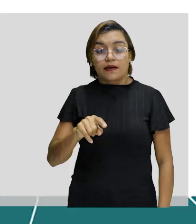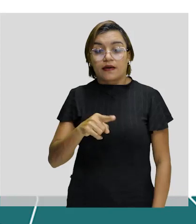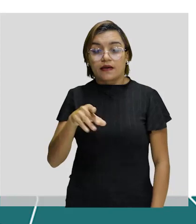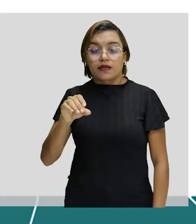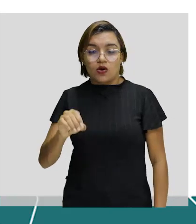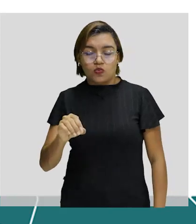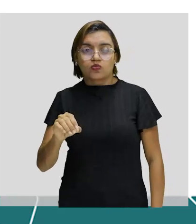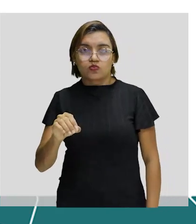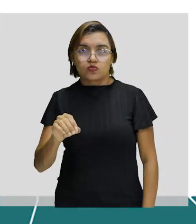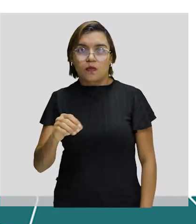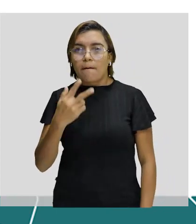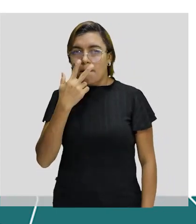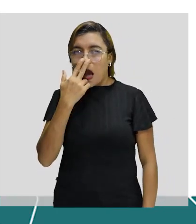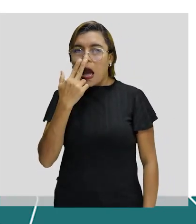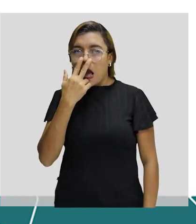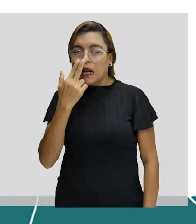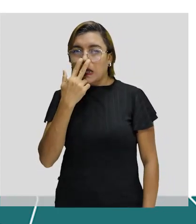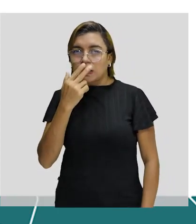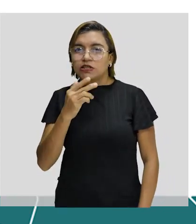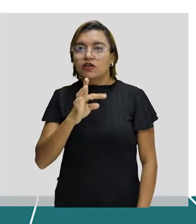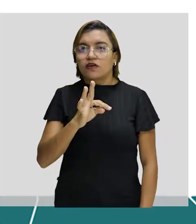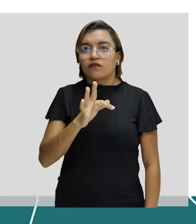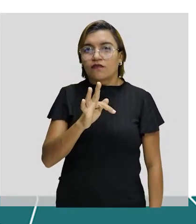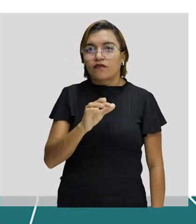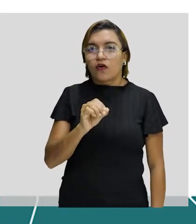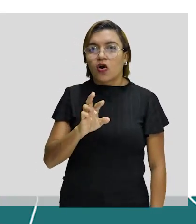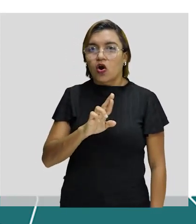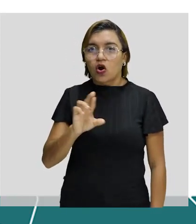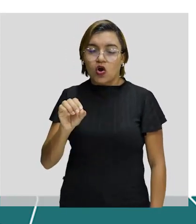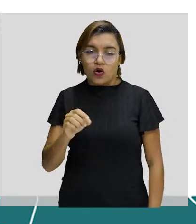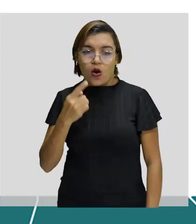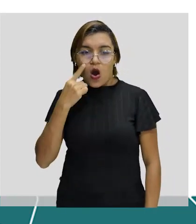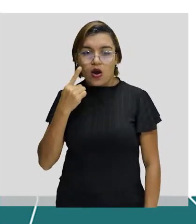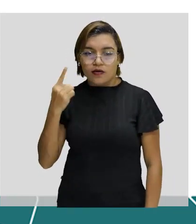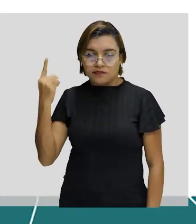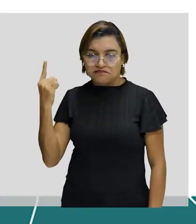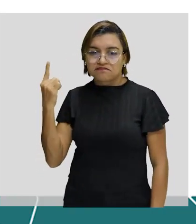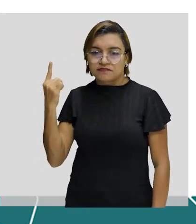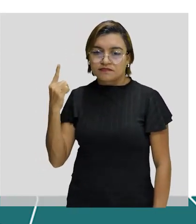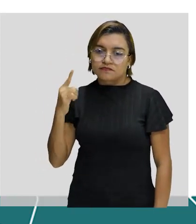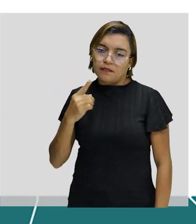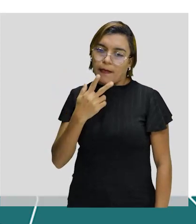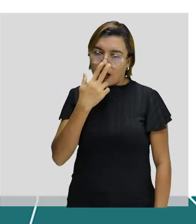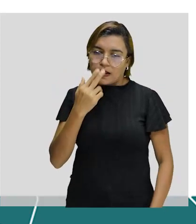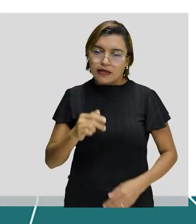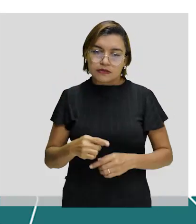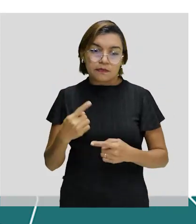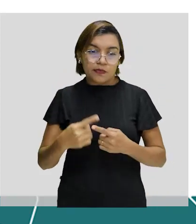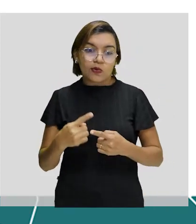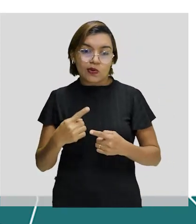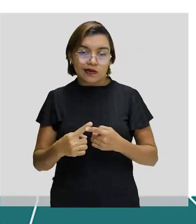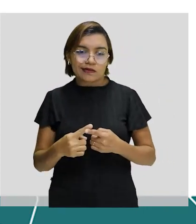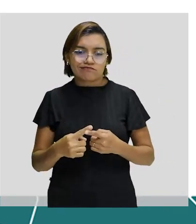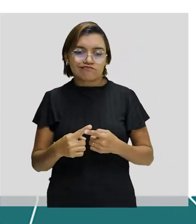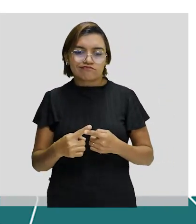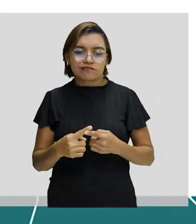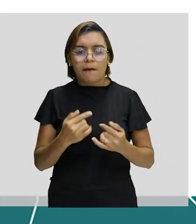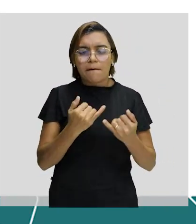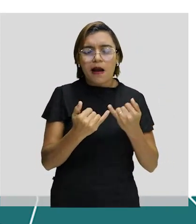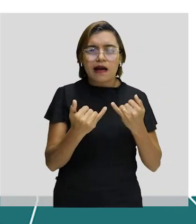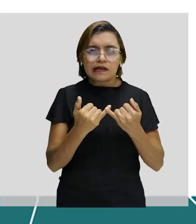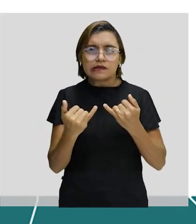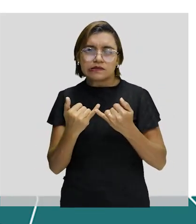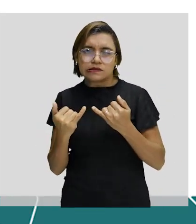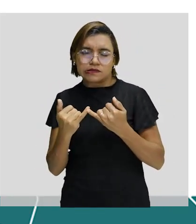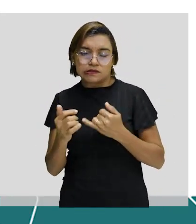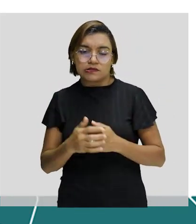irmão gêmeo do forró, já que existem muitas semelhanças entre essas durante as suas manifestações. Ambas